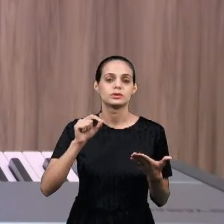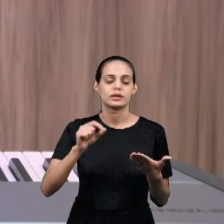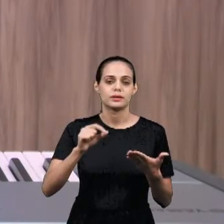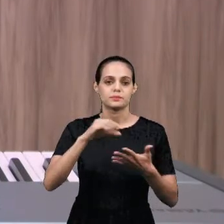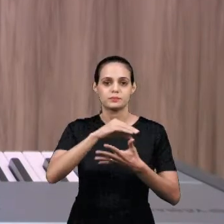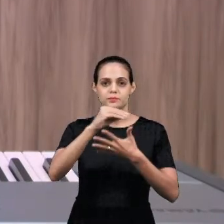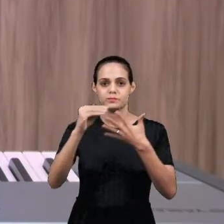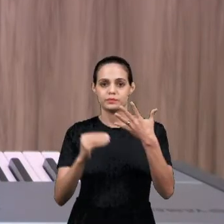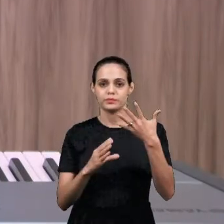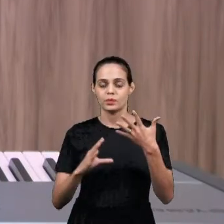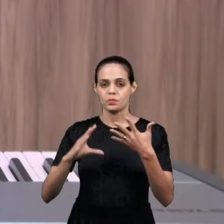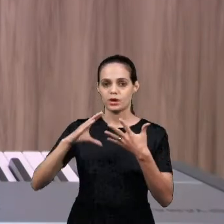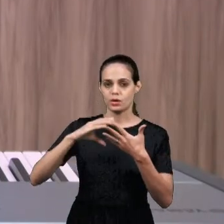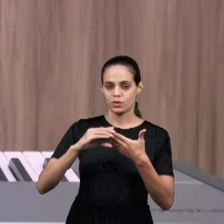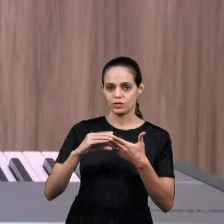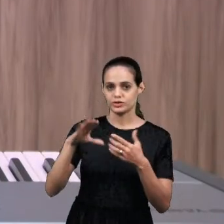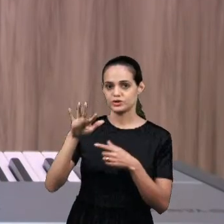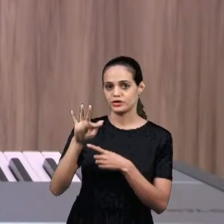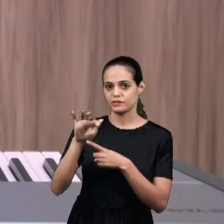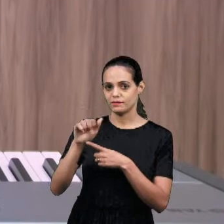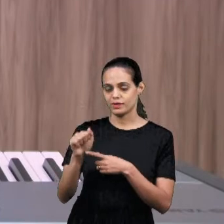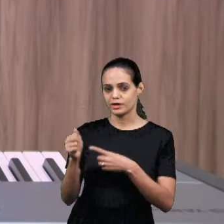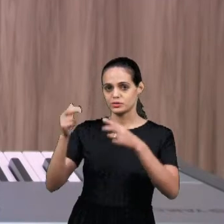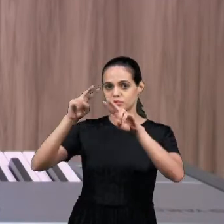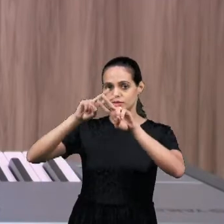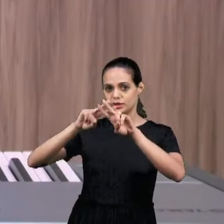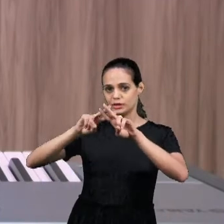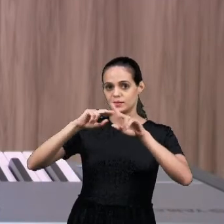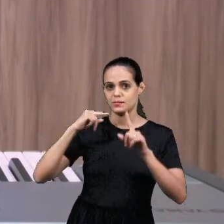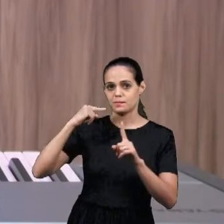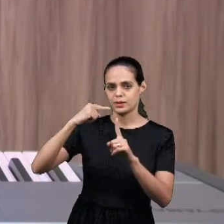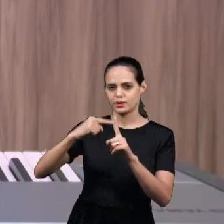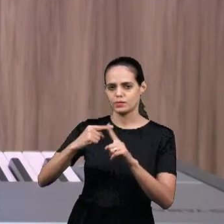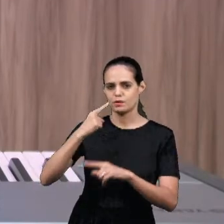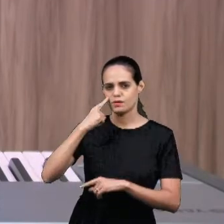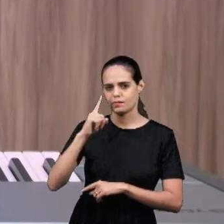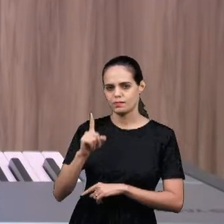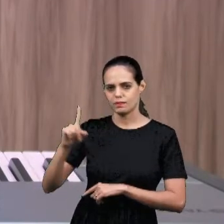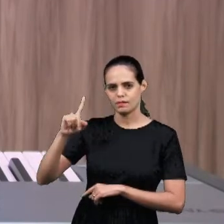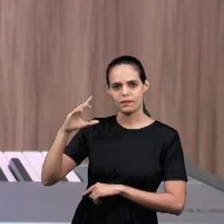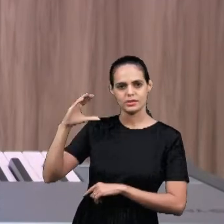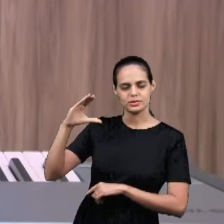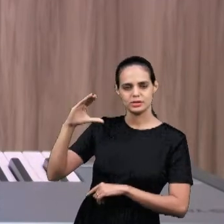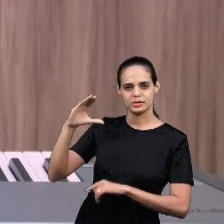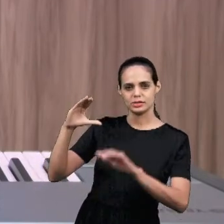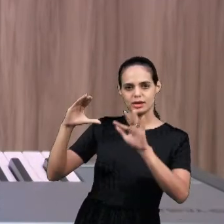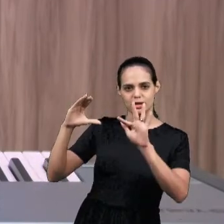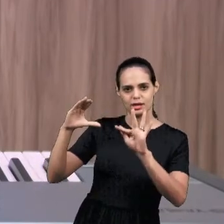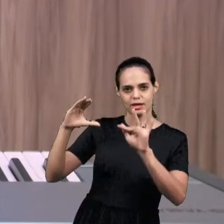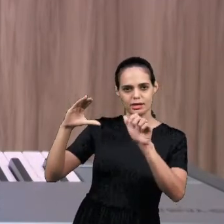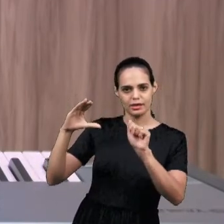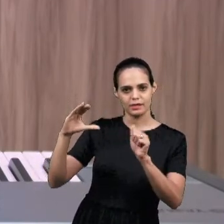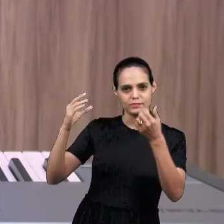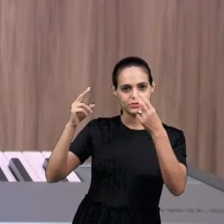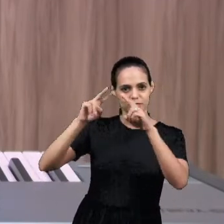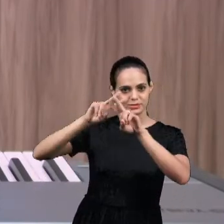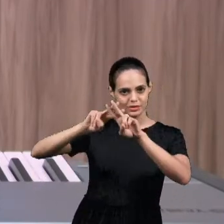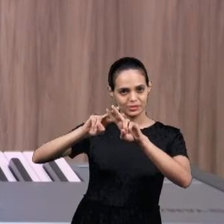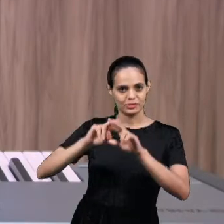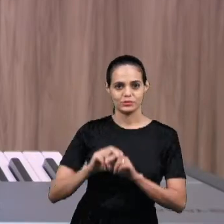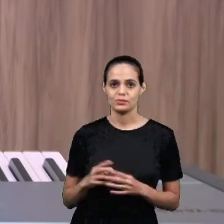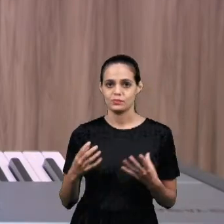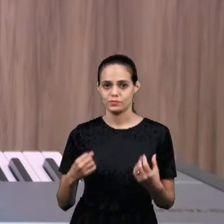Fá sustenido maior, olha a cifra F sustenido. Vamos ler as